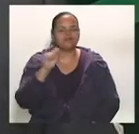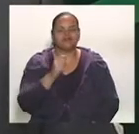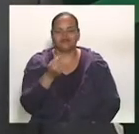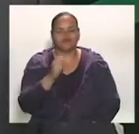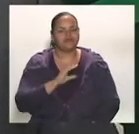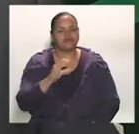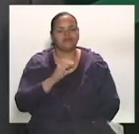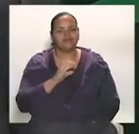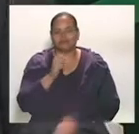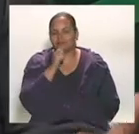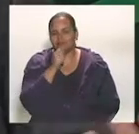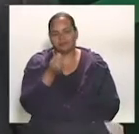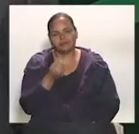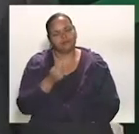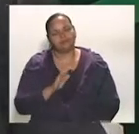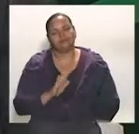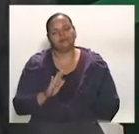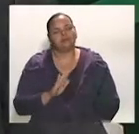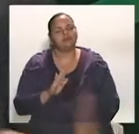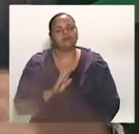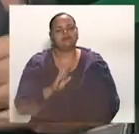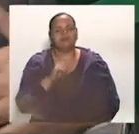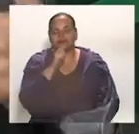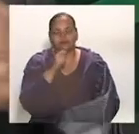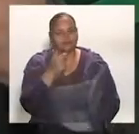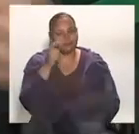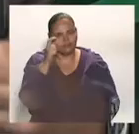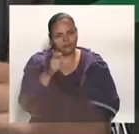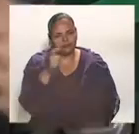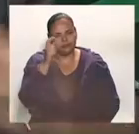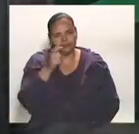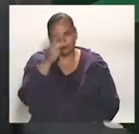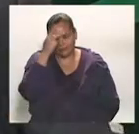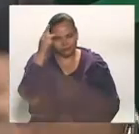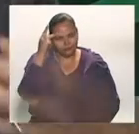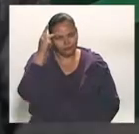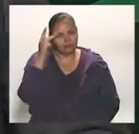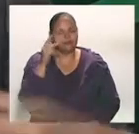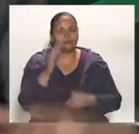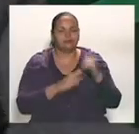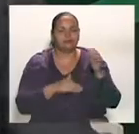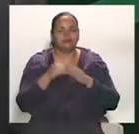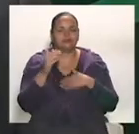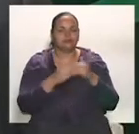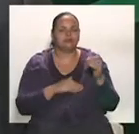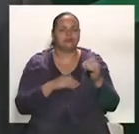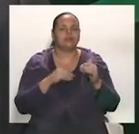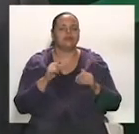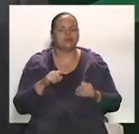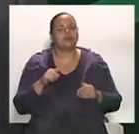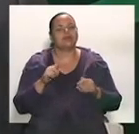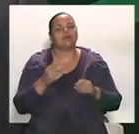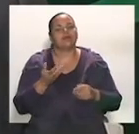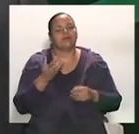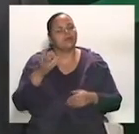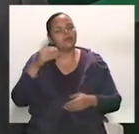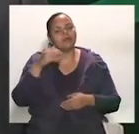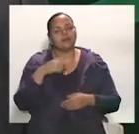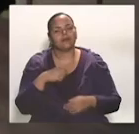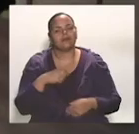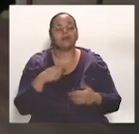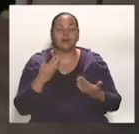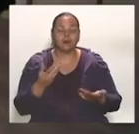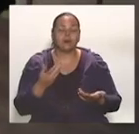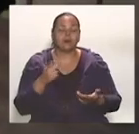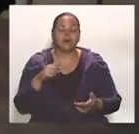fins lucrativos, e sendo associações sem fins lucrativos, não existe interesse em pessoas profissionais participarem do processo de gestão. Eu já